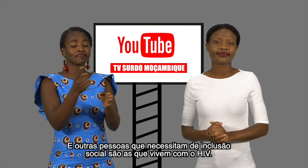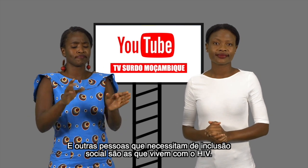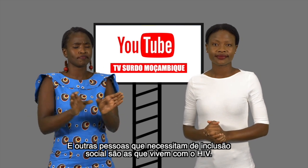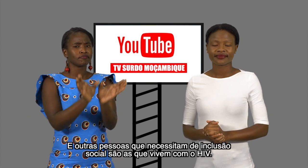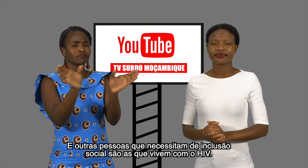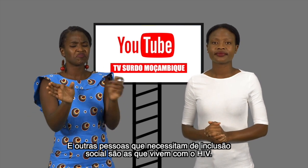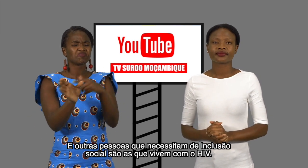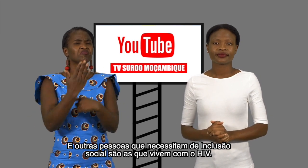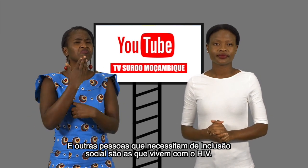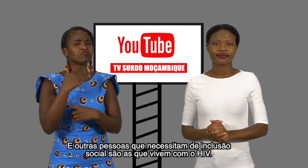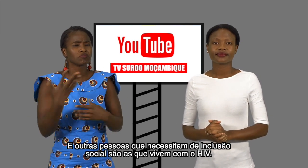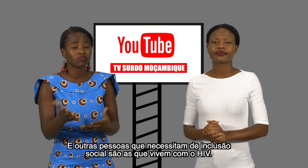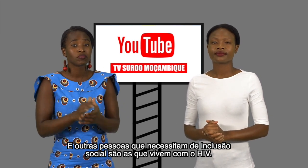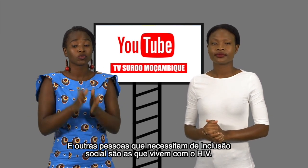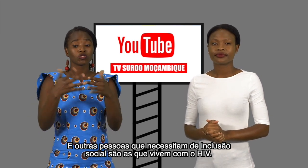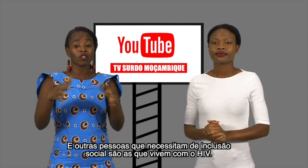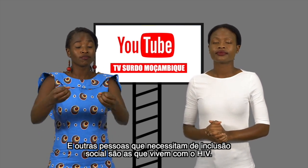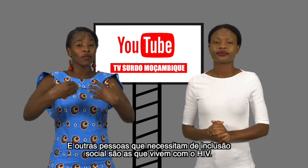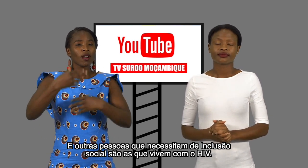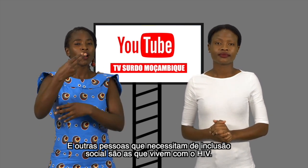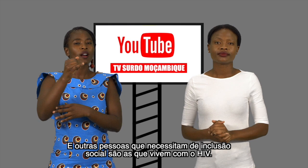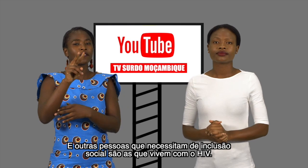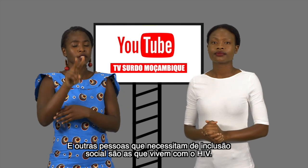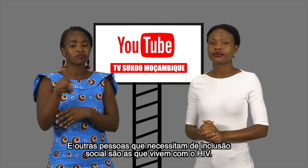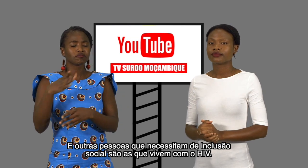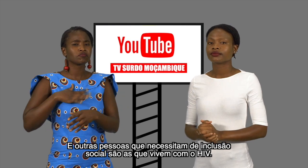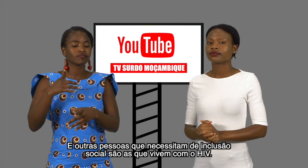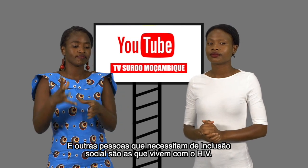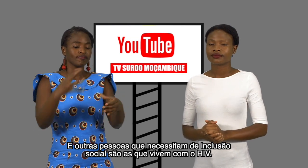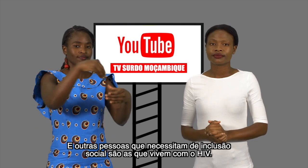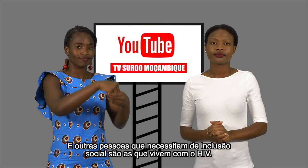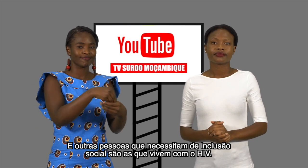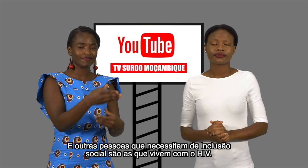que necessitam de inclusão social são as que vivem com HIV.